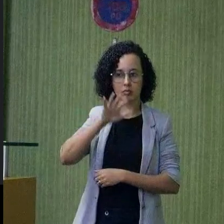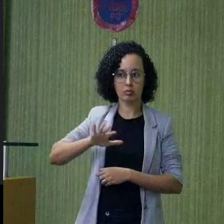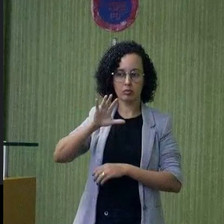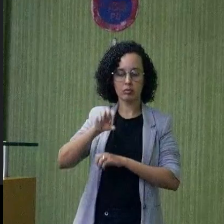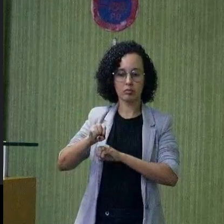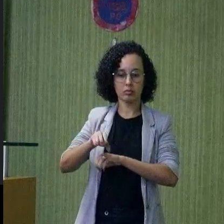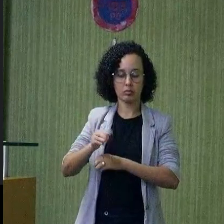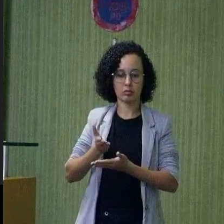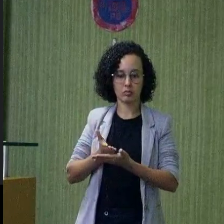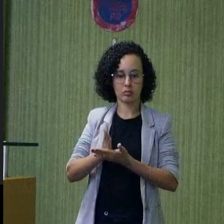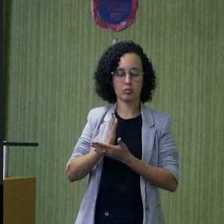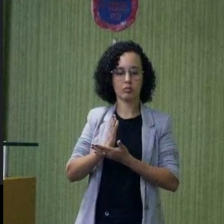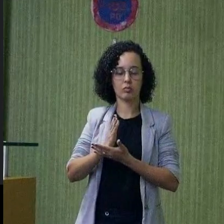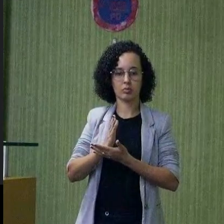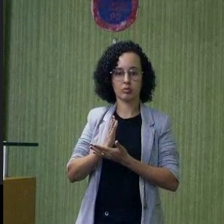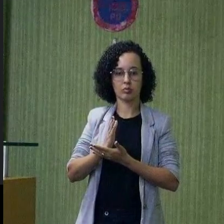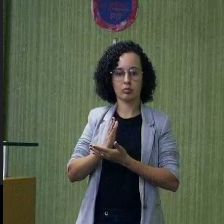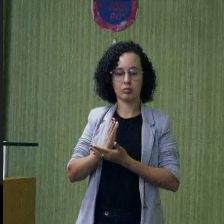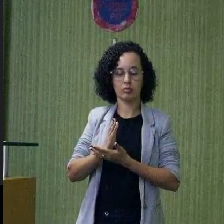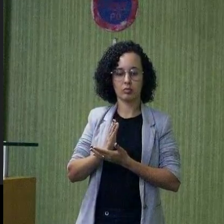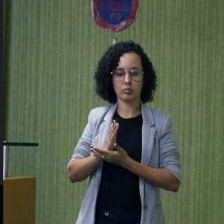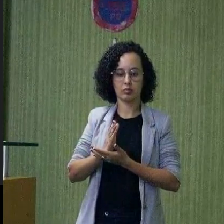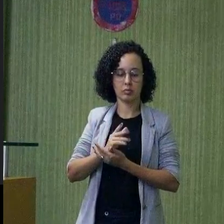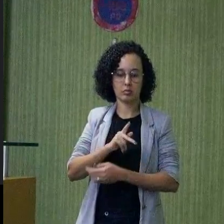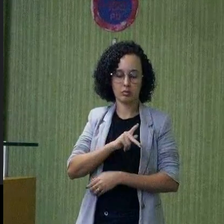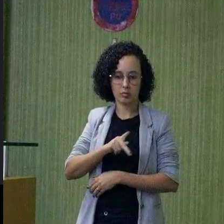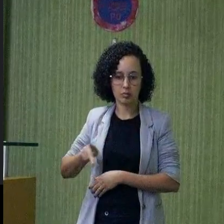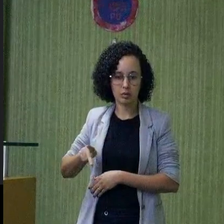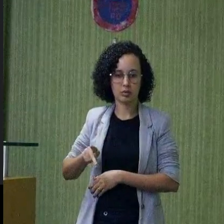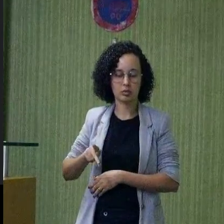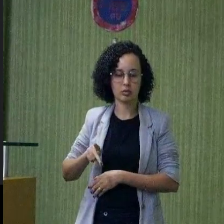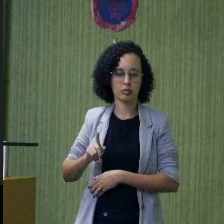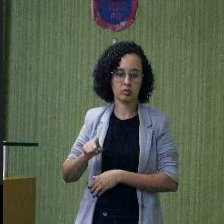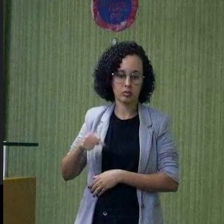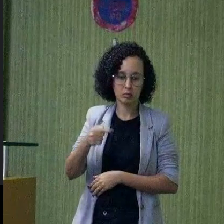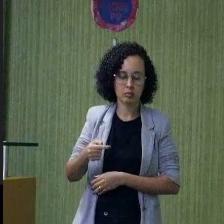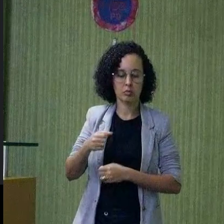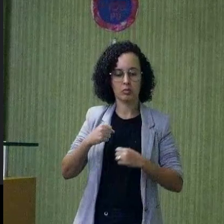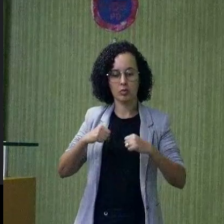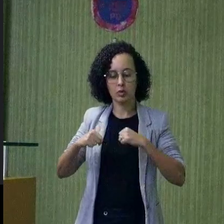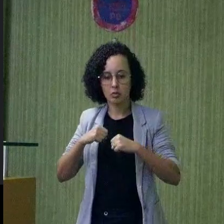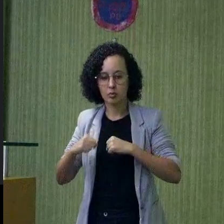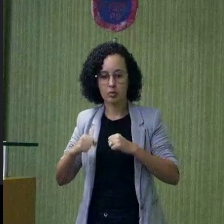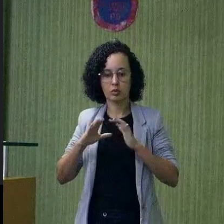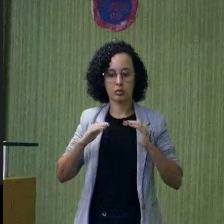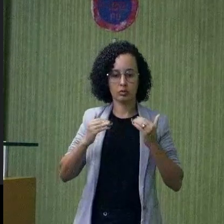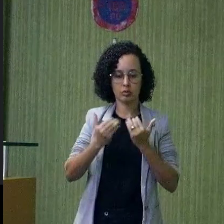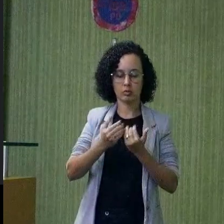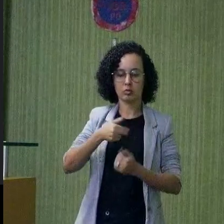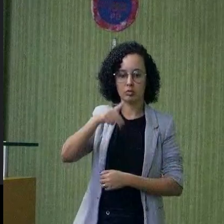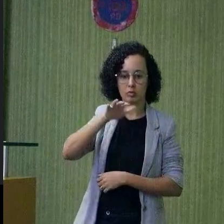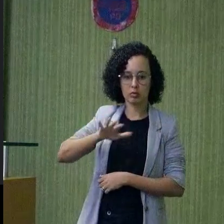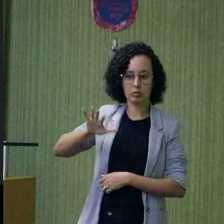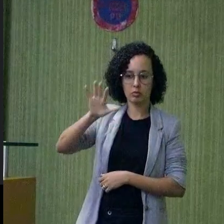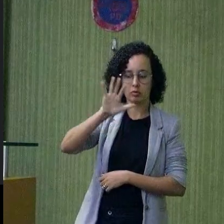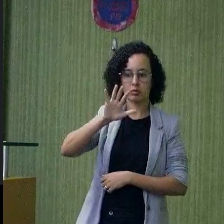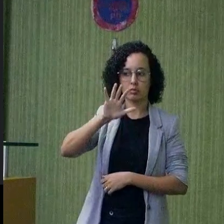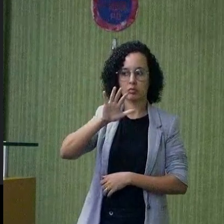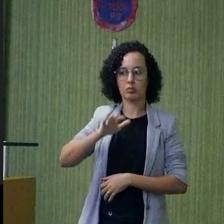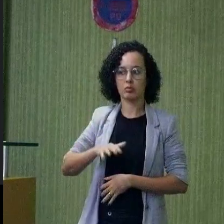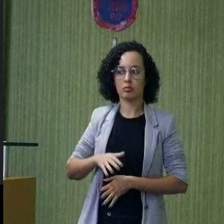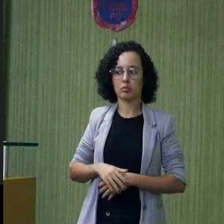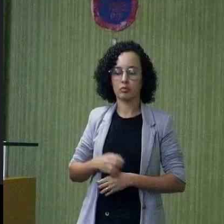para a sanção presidencial obviamente com todo o debate que o Congresso Nacional tem eh por dever de ofício